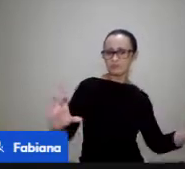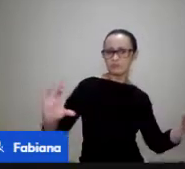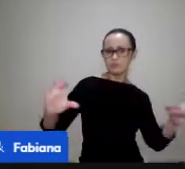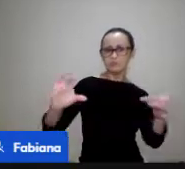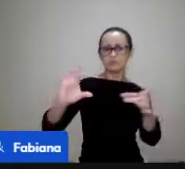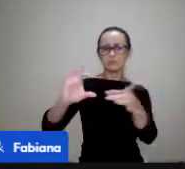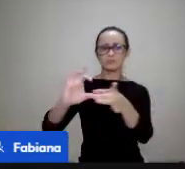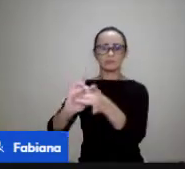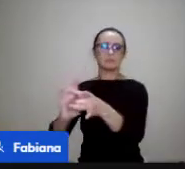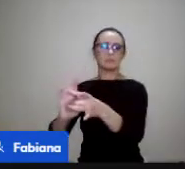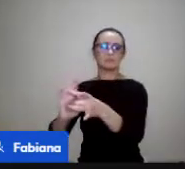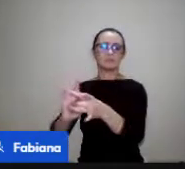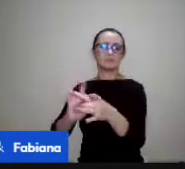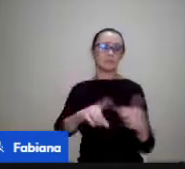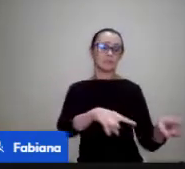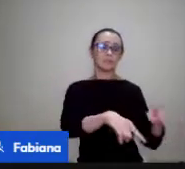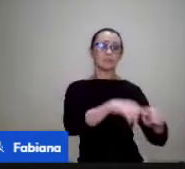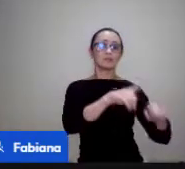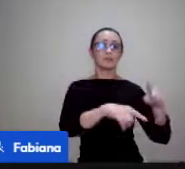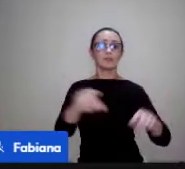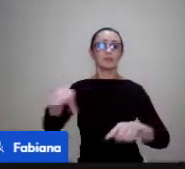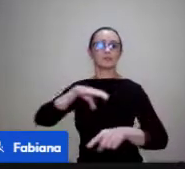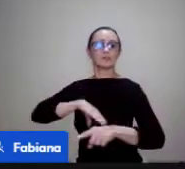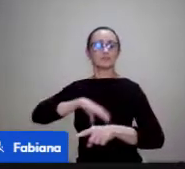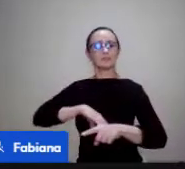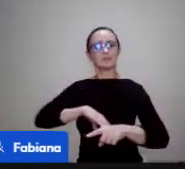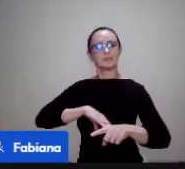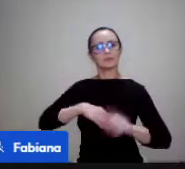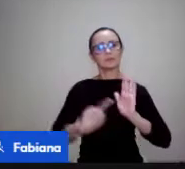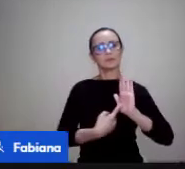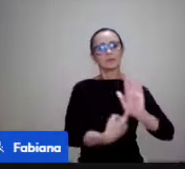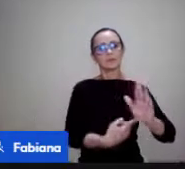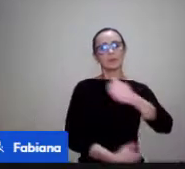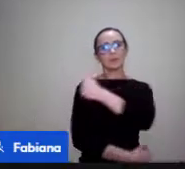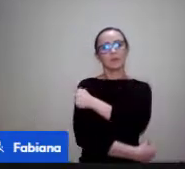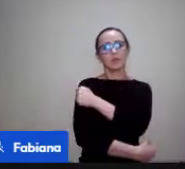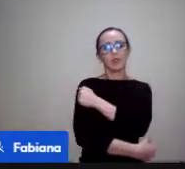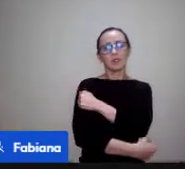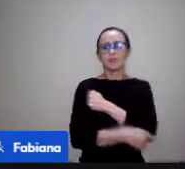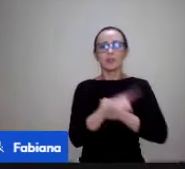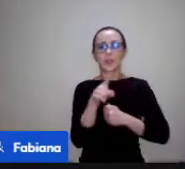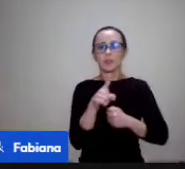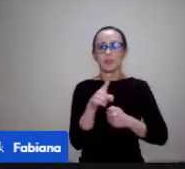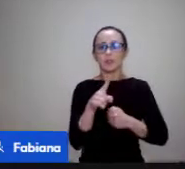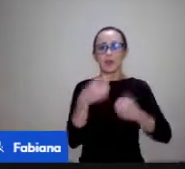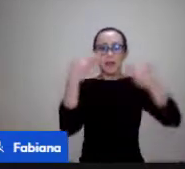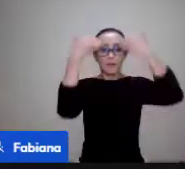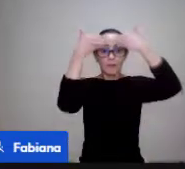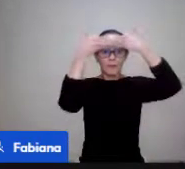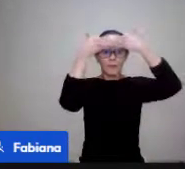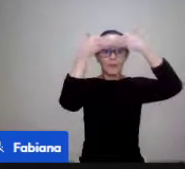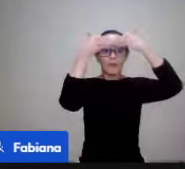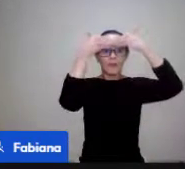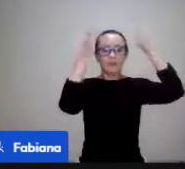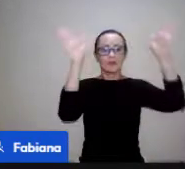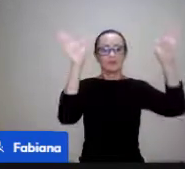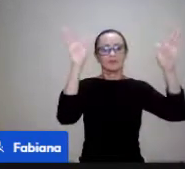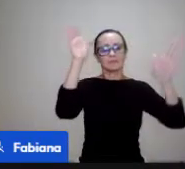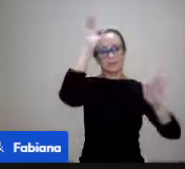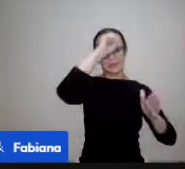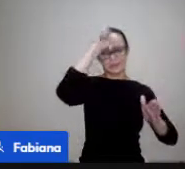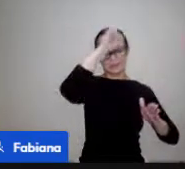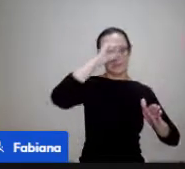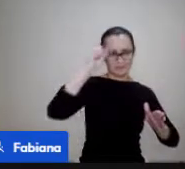por exemplo. Para quê? Para trazer para o aluno uma visão de mundo e de que aquele conhecimento que ele